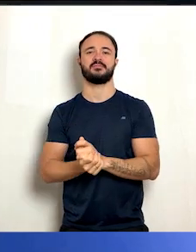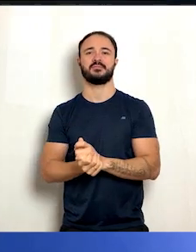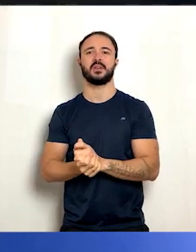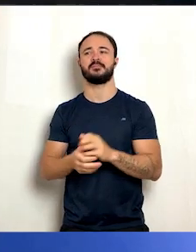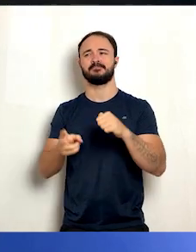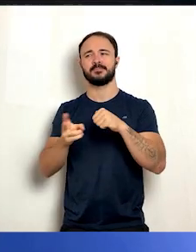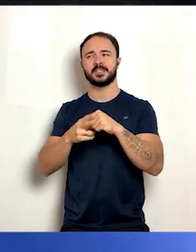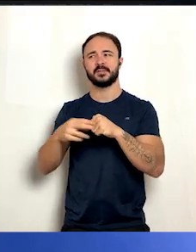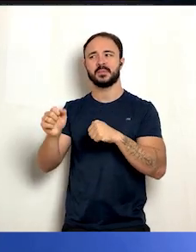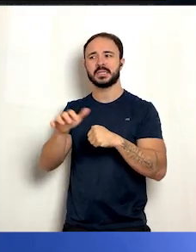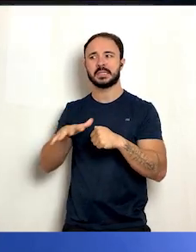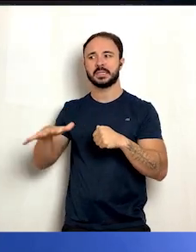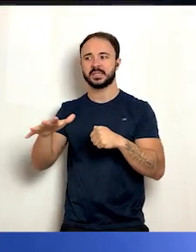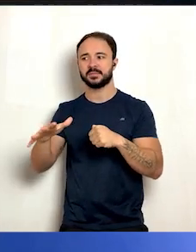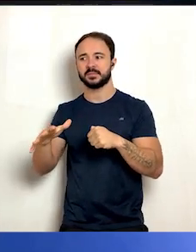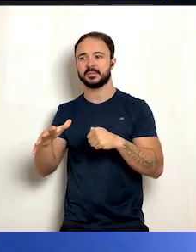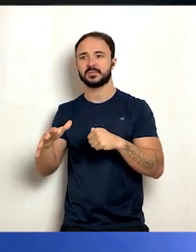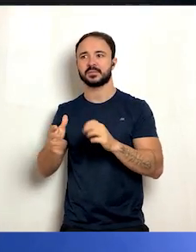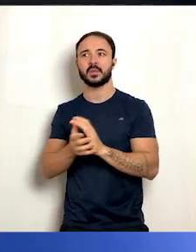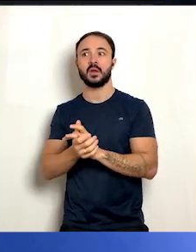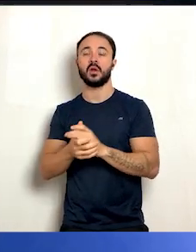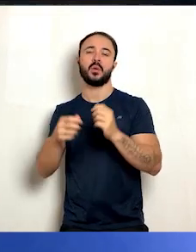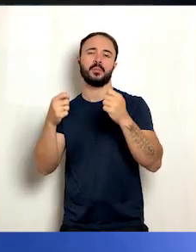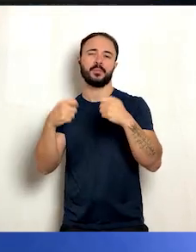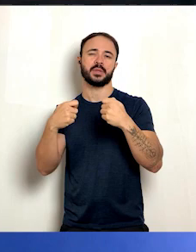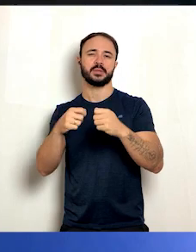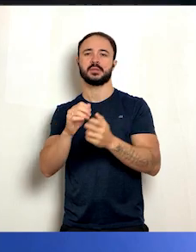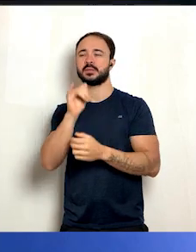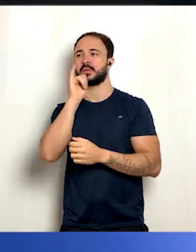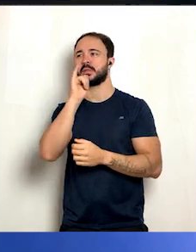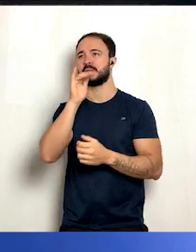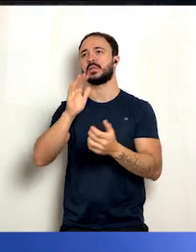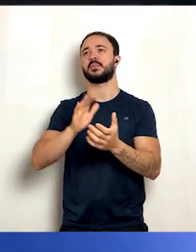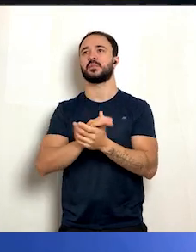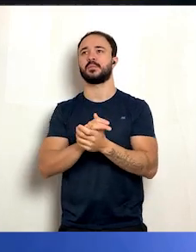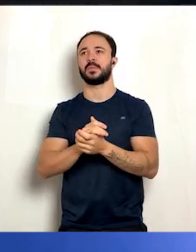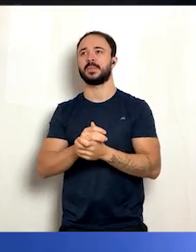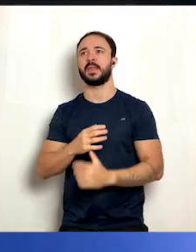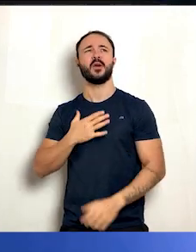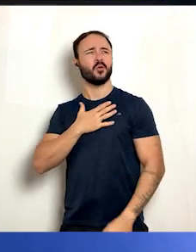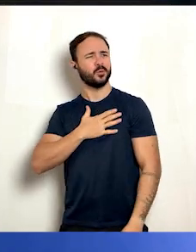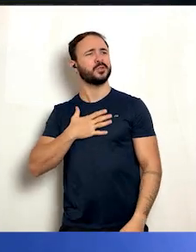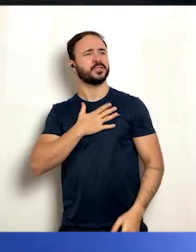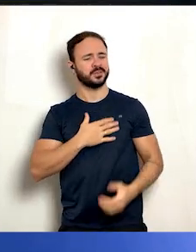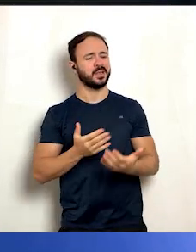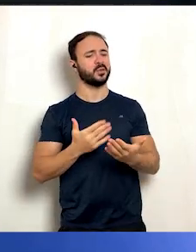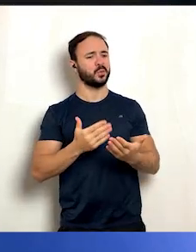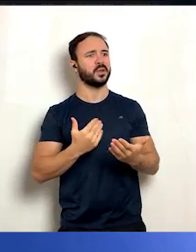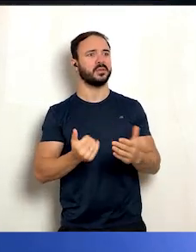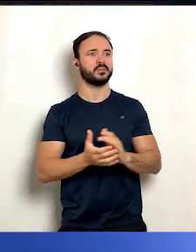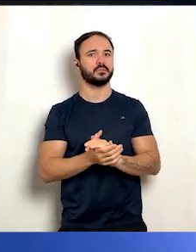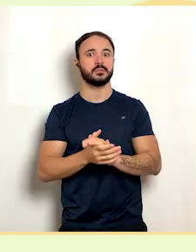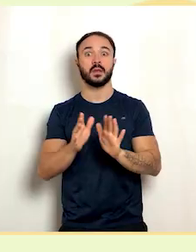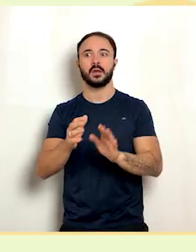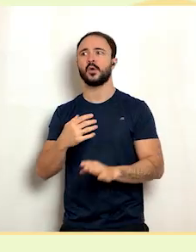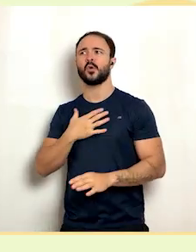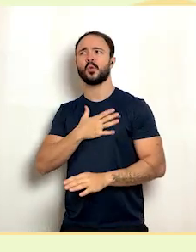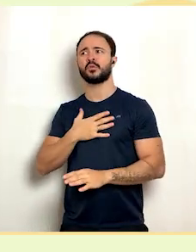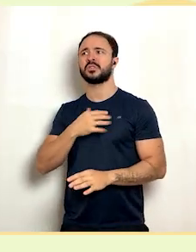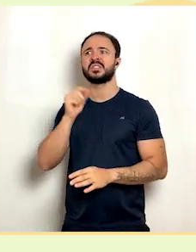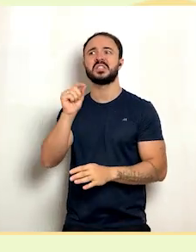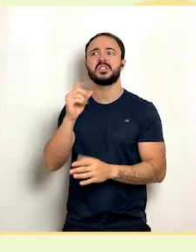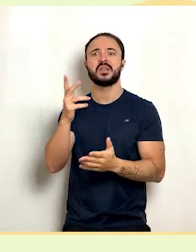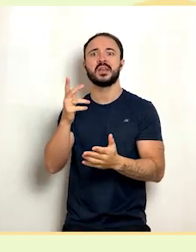transitivo indireto pede um objeto indireto. Por exemplo, gostei do livro. Gostei de